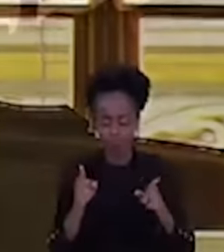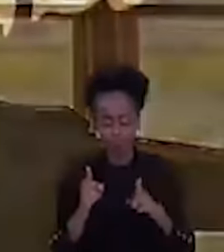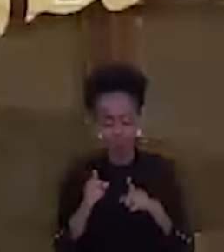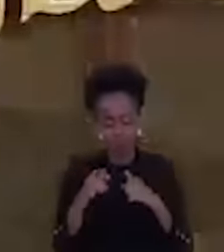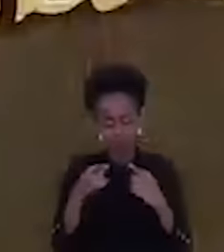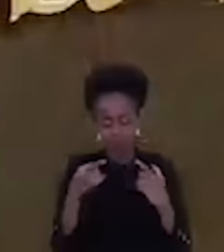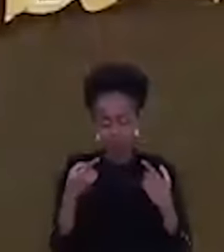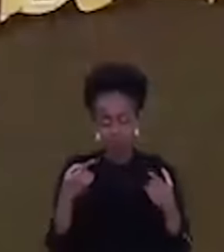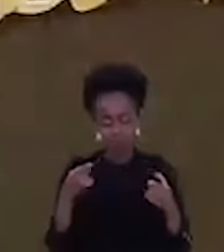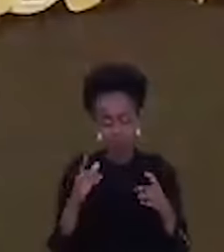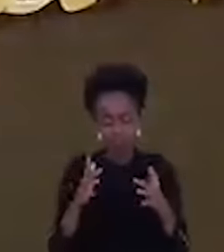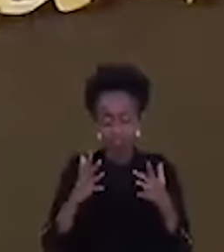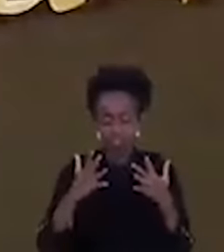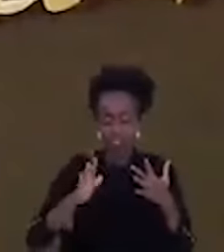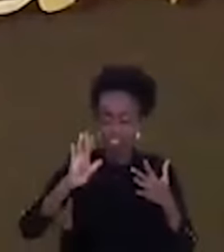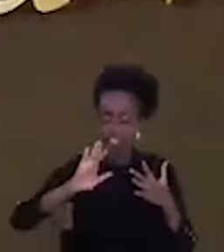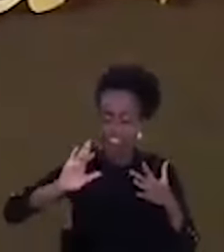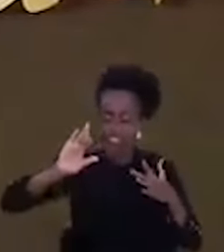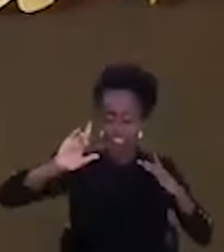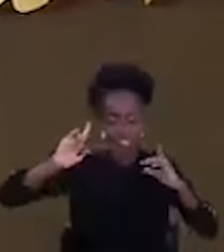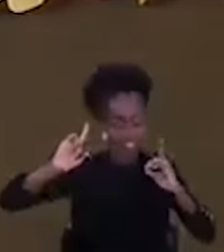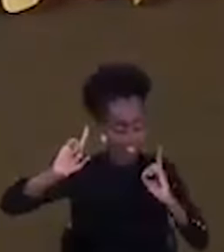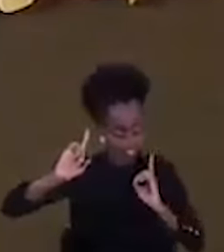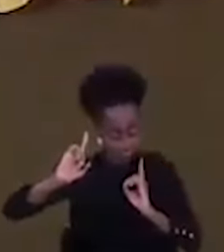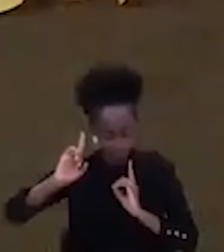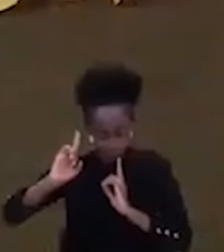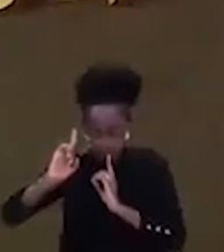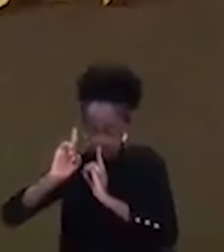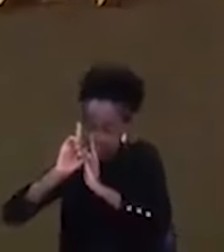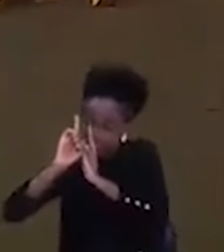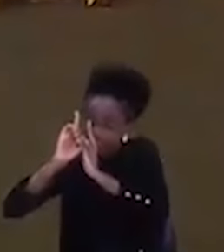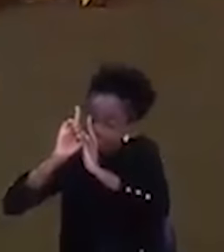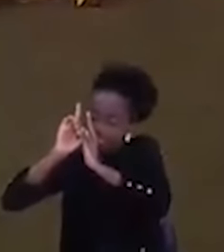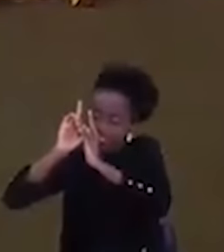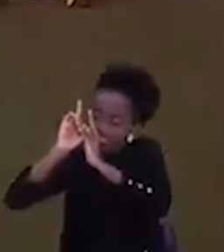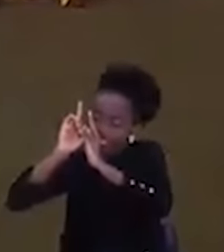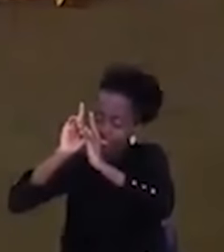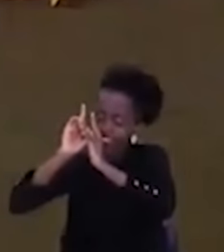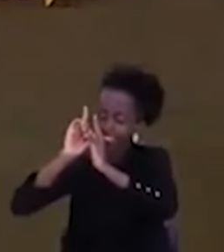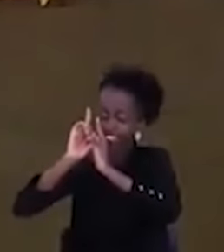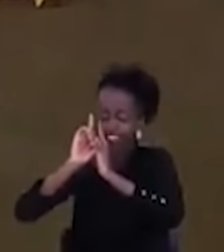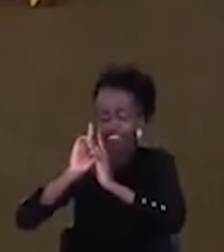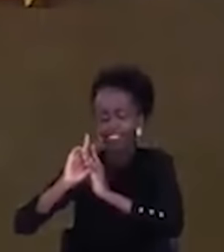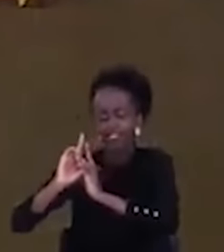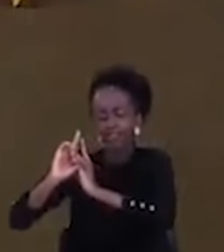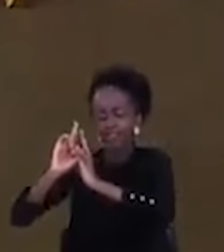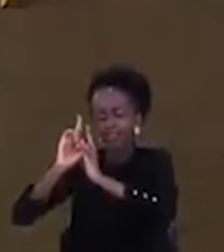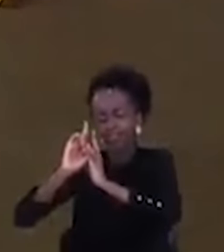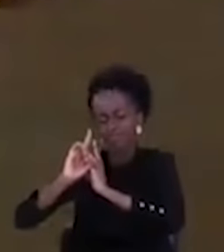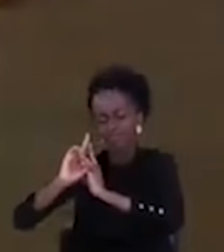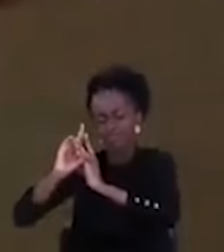amor. Quando enfim te encontrar. Quando enfim te encontrei. Te encontrar. Encontrar